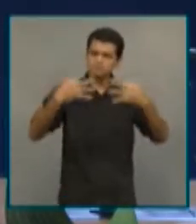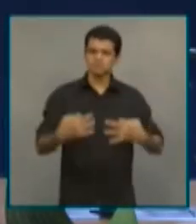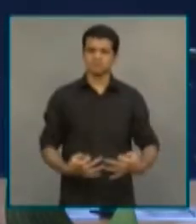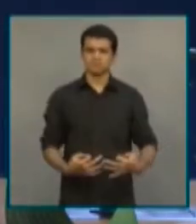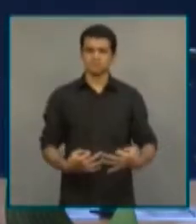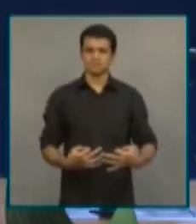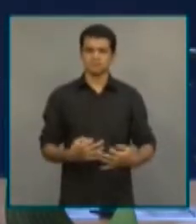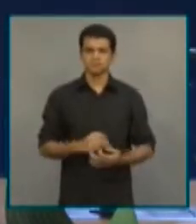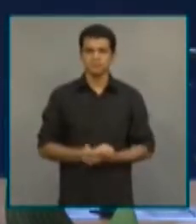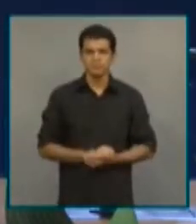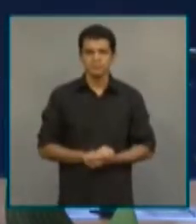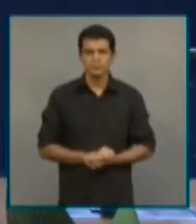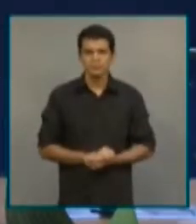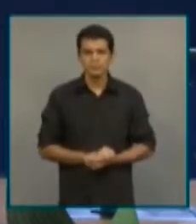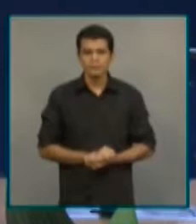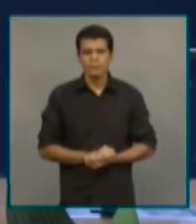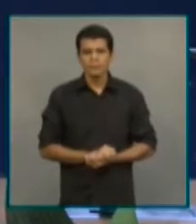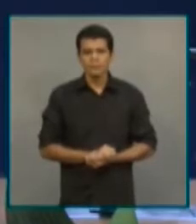encontram.